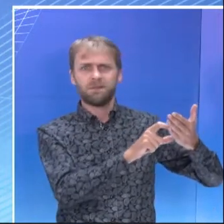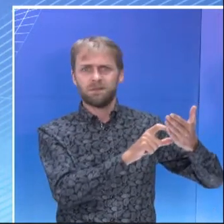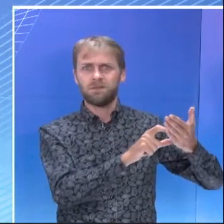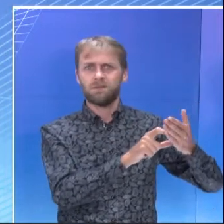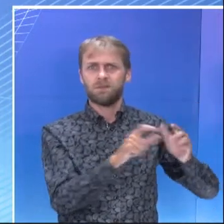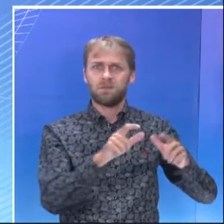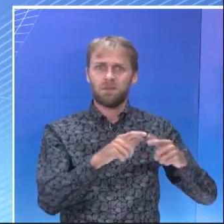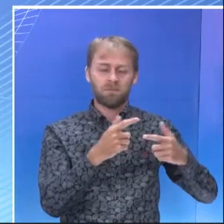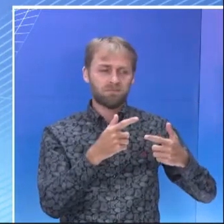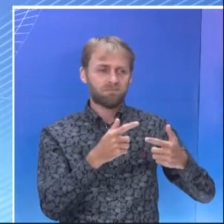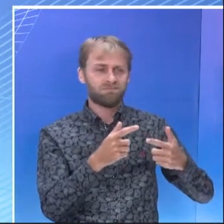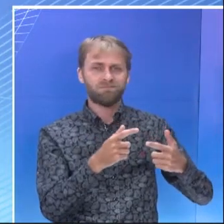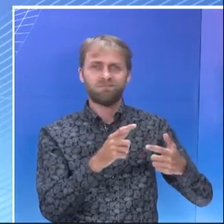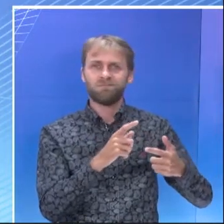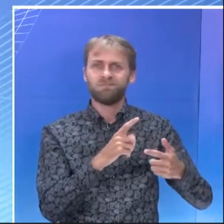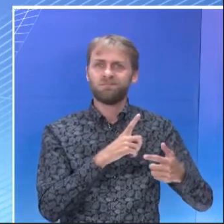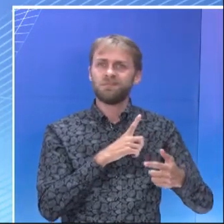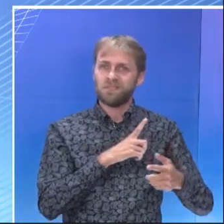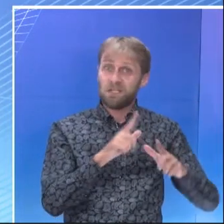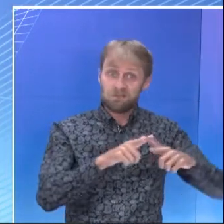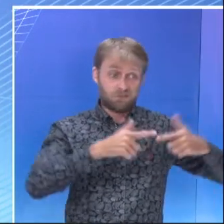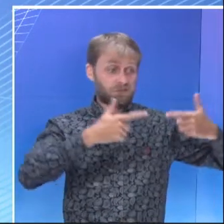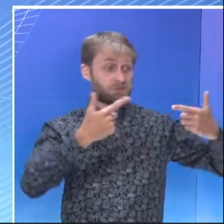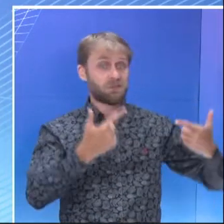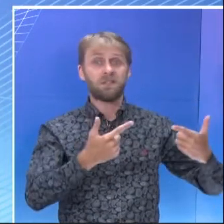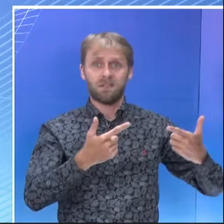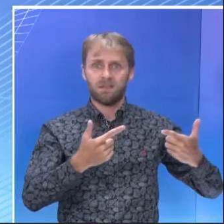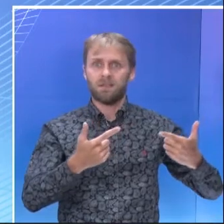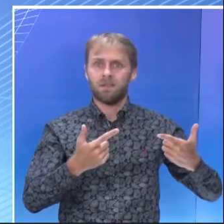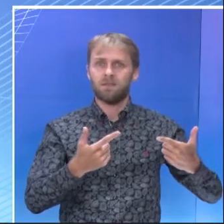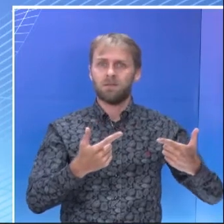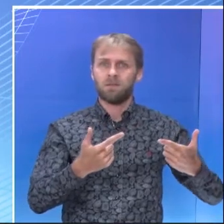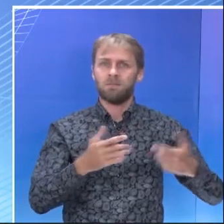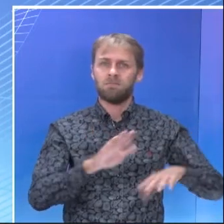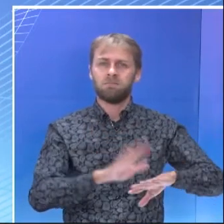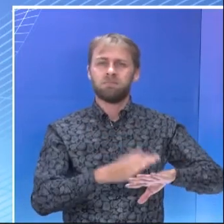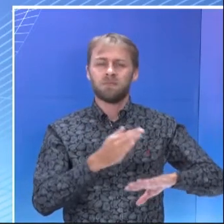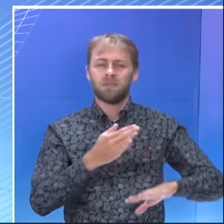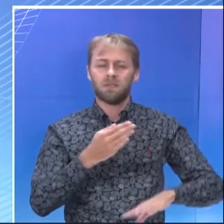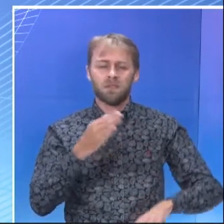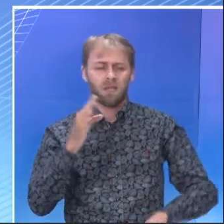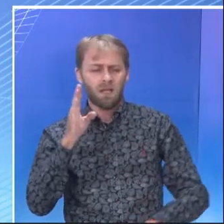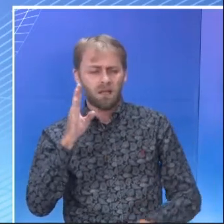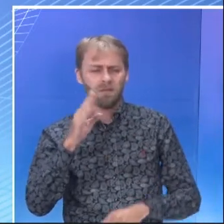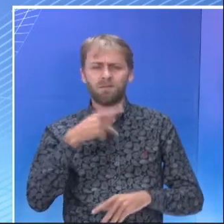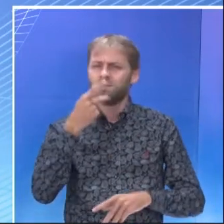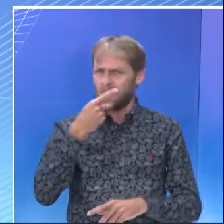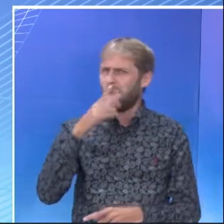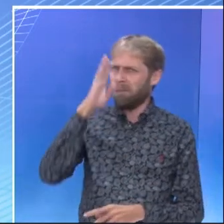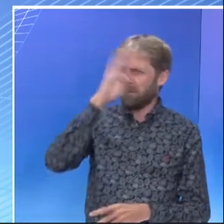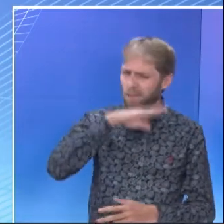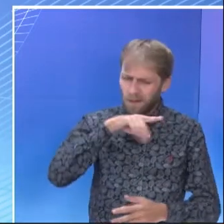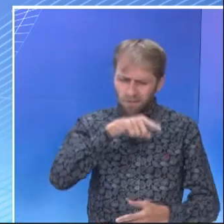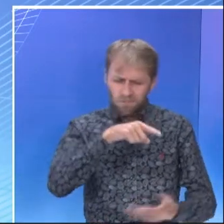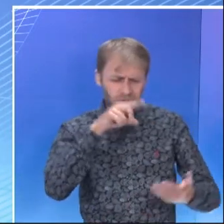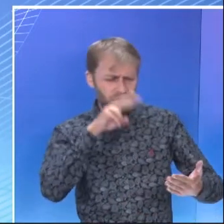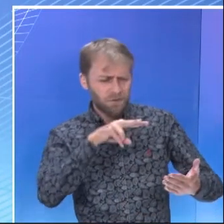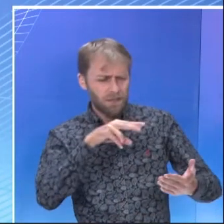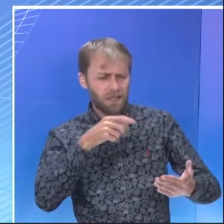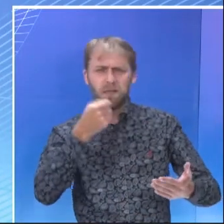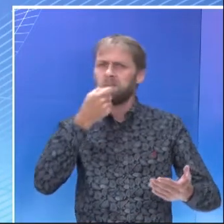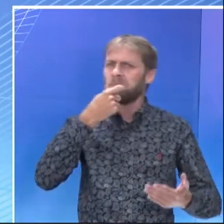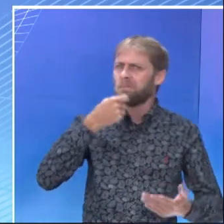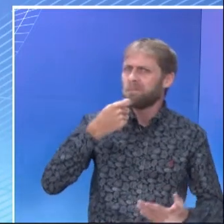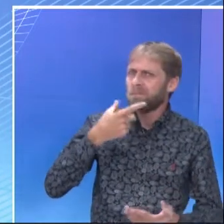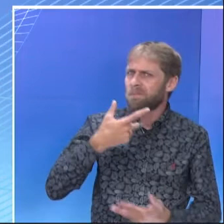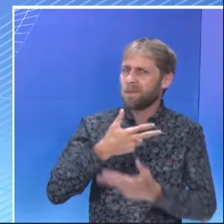gênero jornalístico, ele mais para crítica, vai criticar, usar sátira,